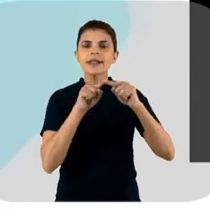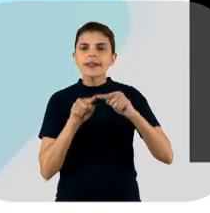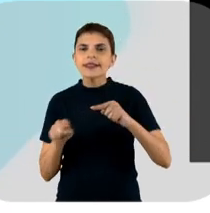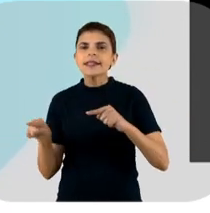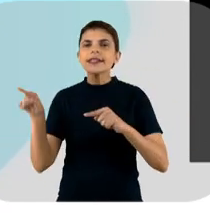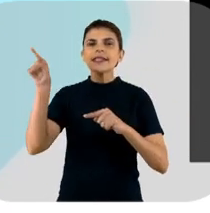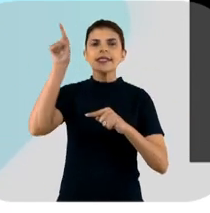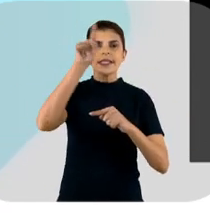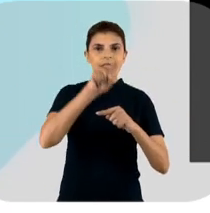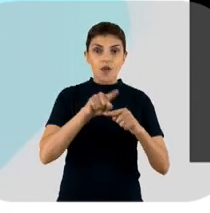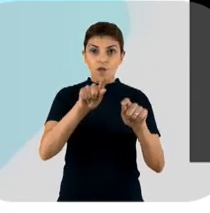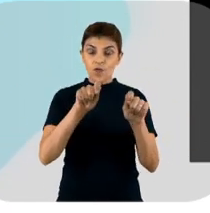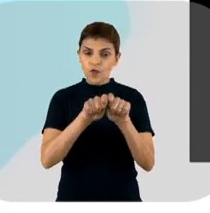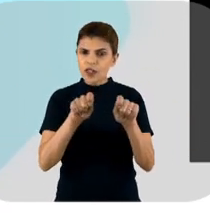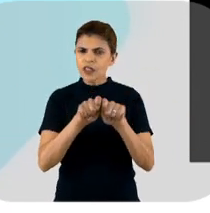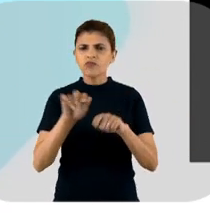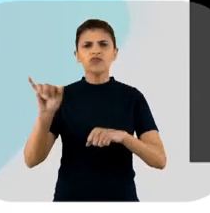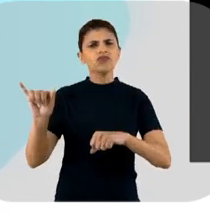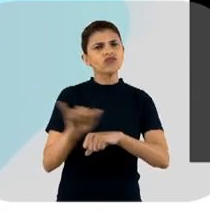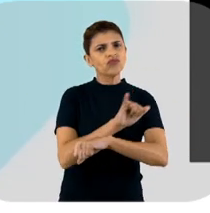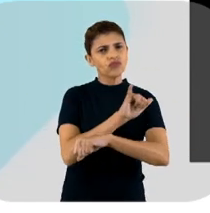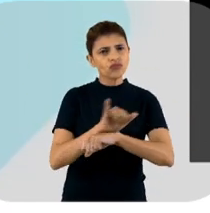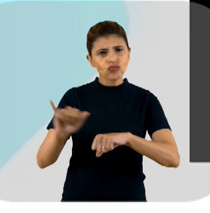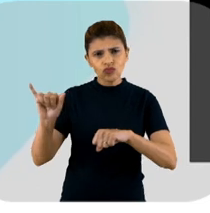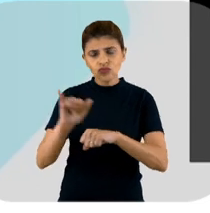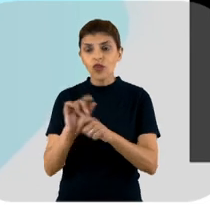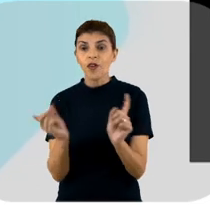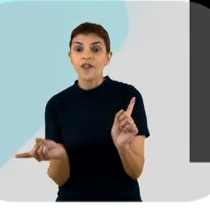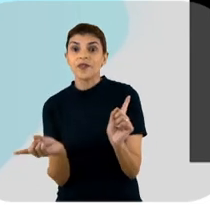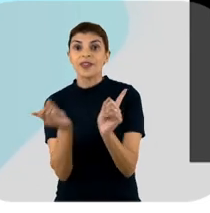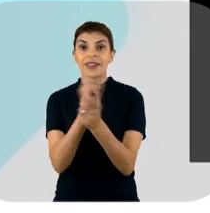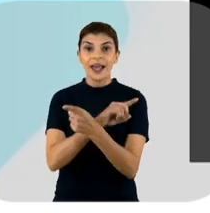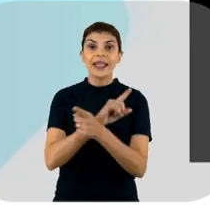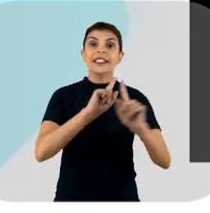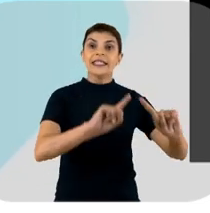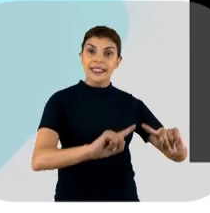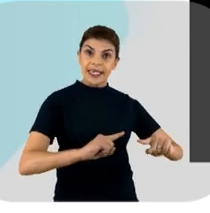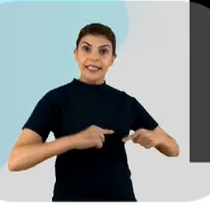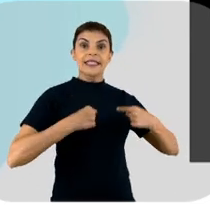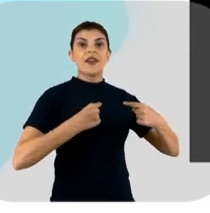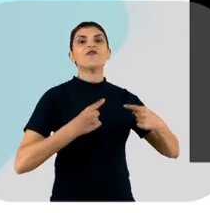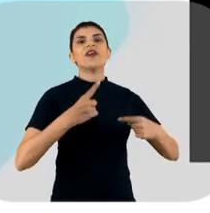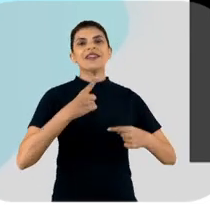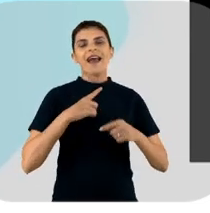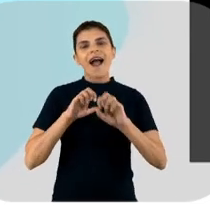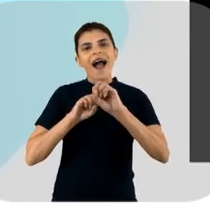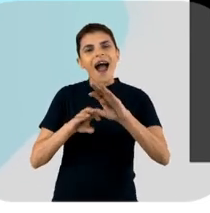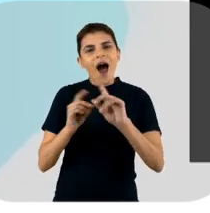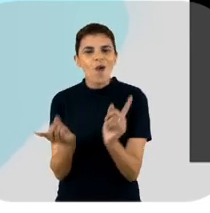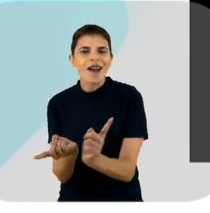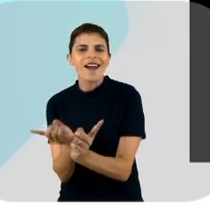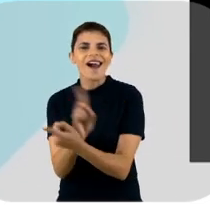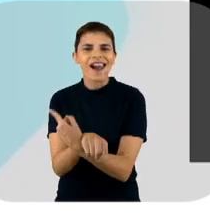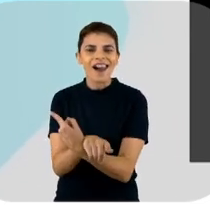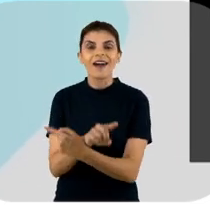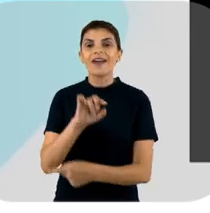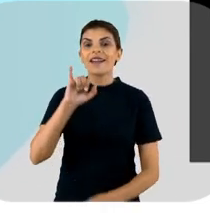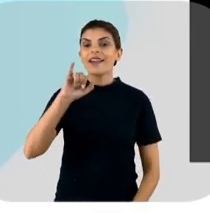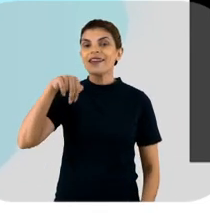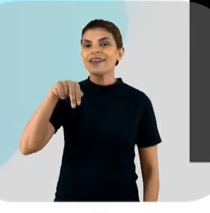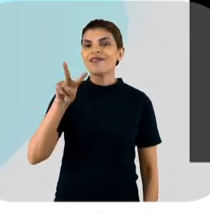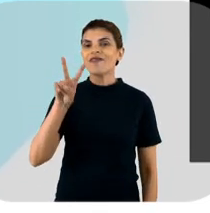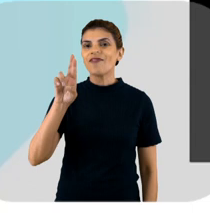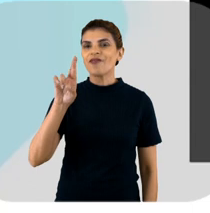que você faz de muitas formas, mas aula invertida, desafio e tal. Aula invertida, nós já